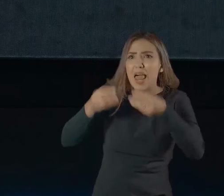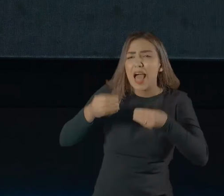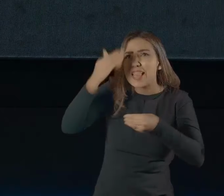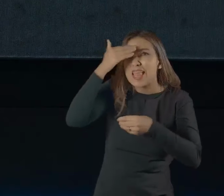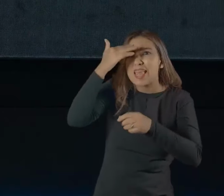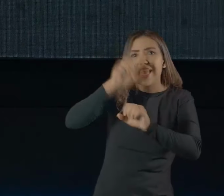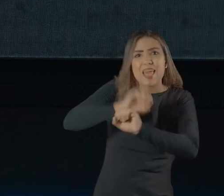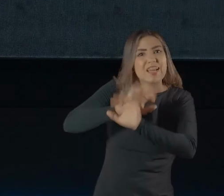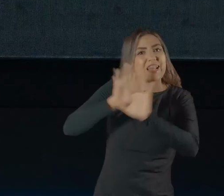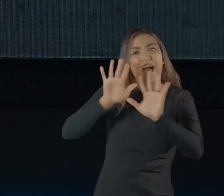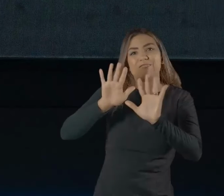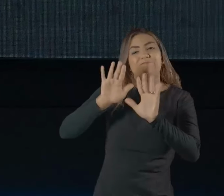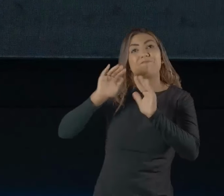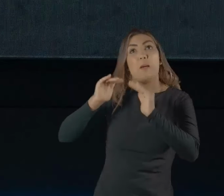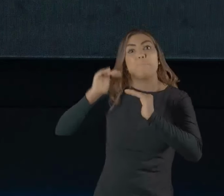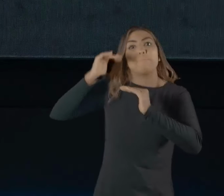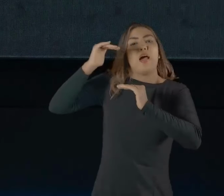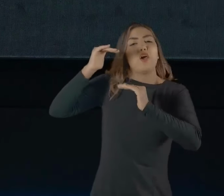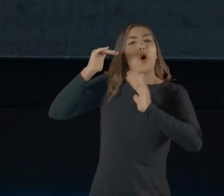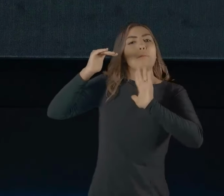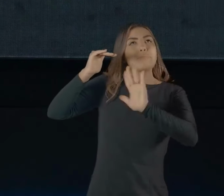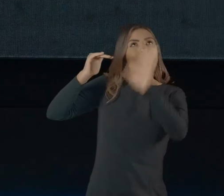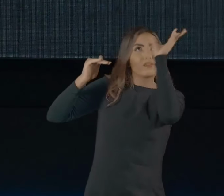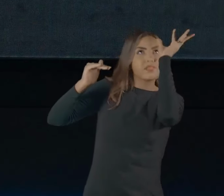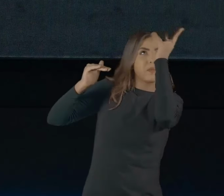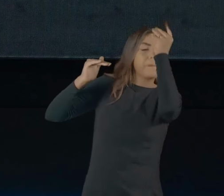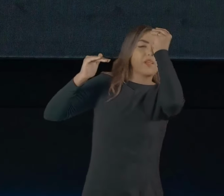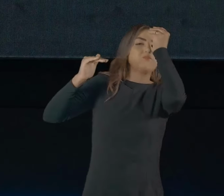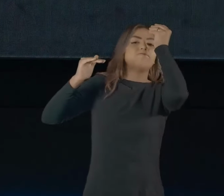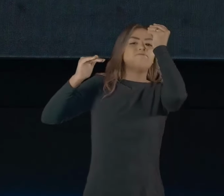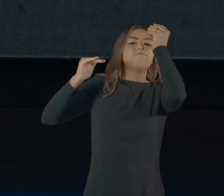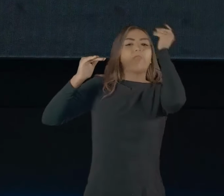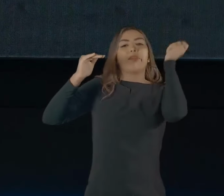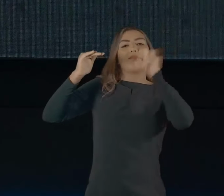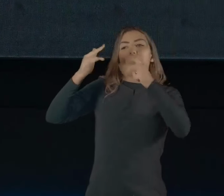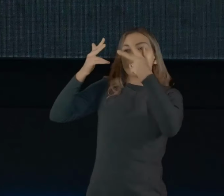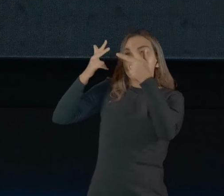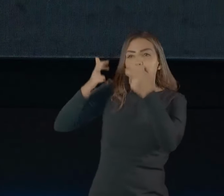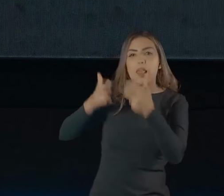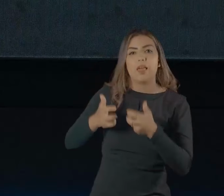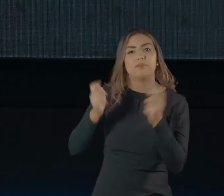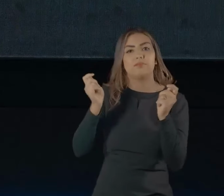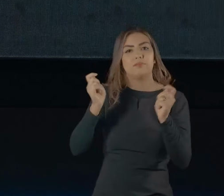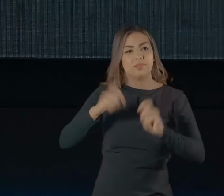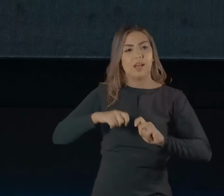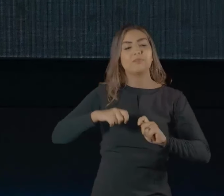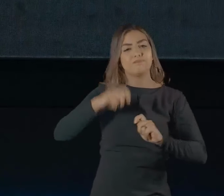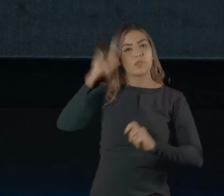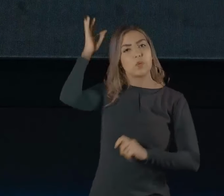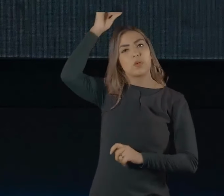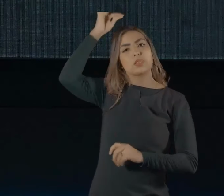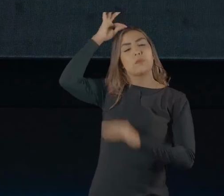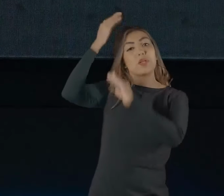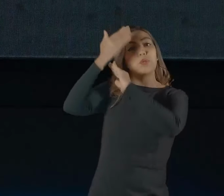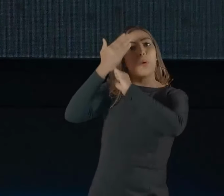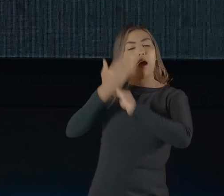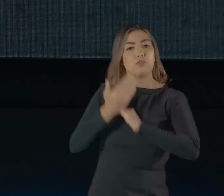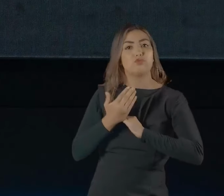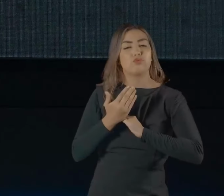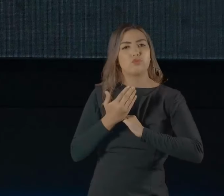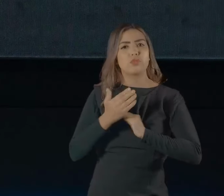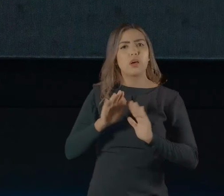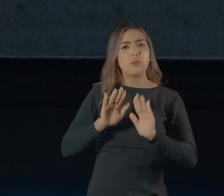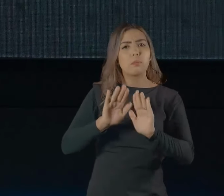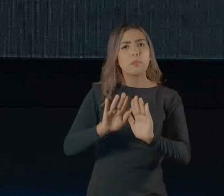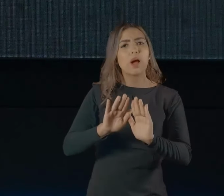descobertas através da pessoa do Espírito. Porque diz assim: mas Deus não o revelou pelo Espírito,